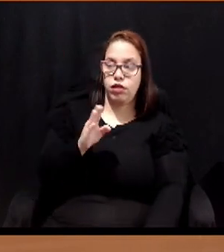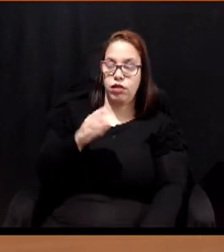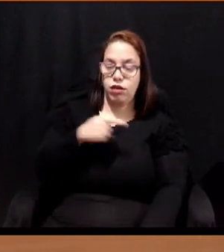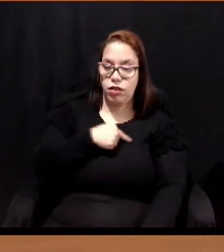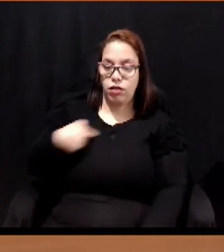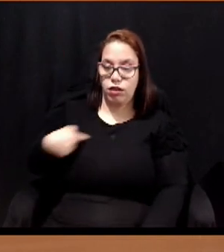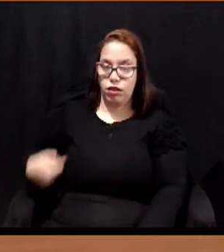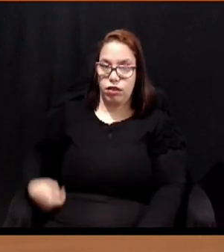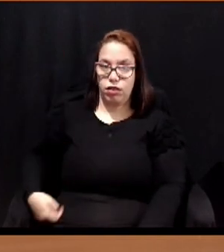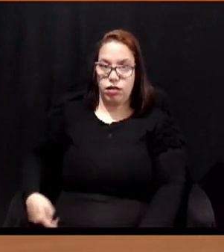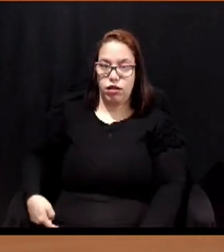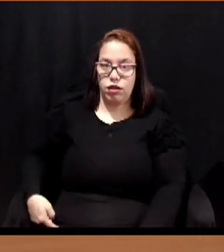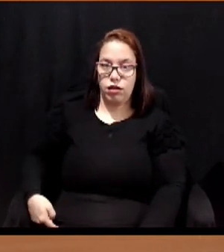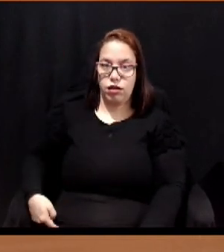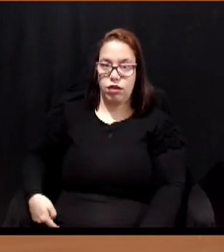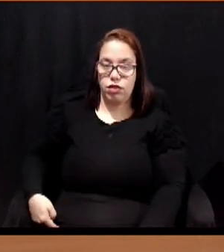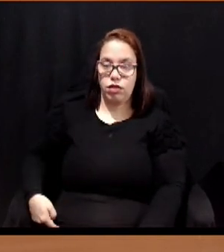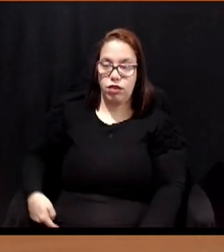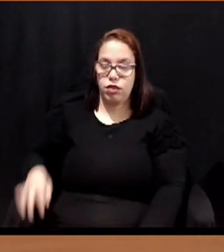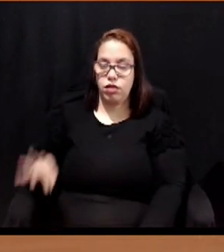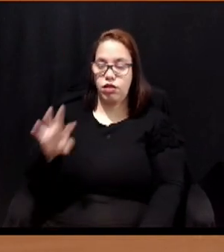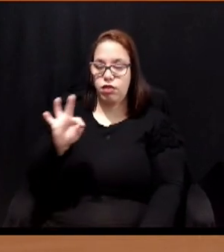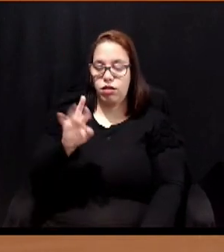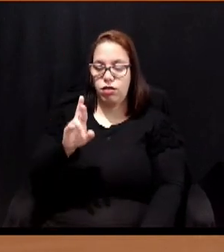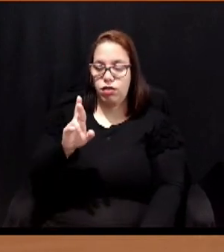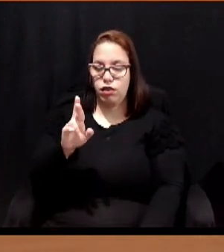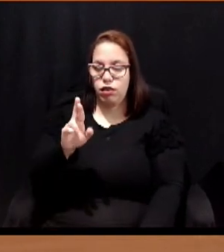Trade Center.